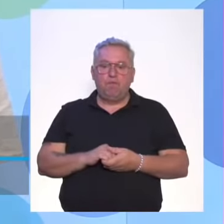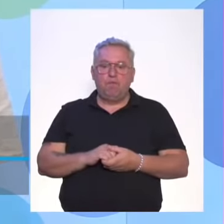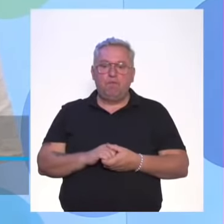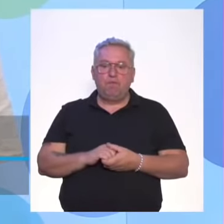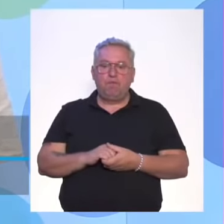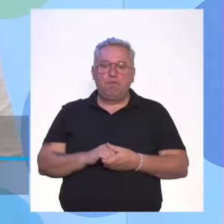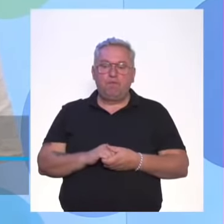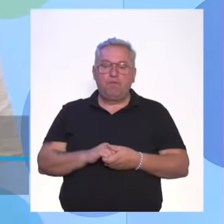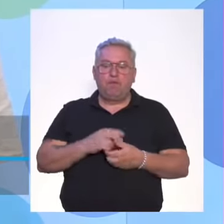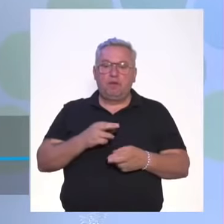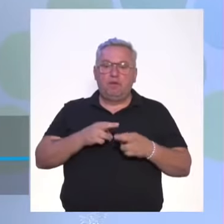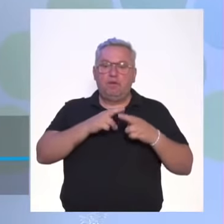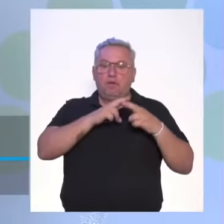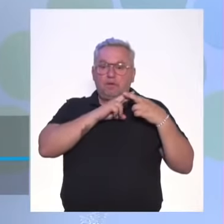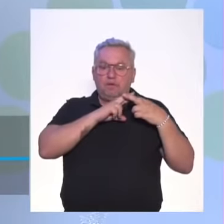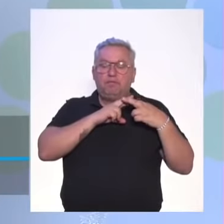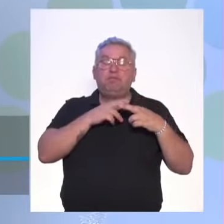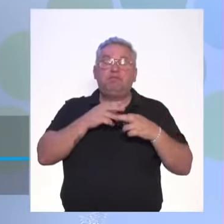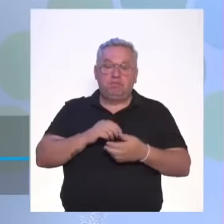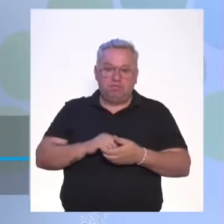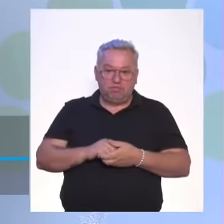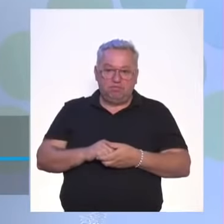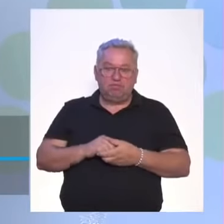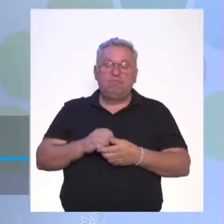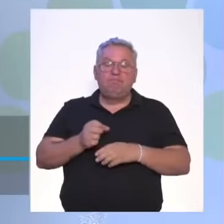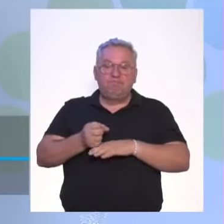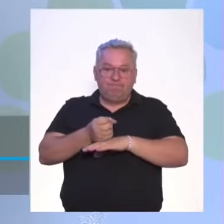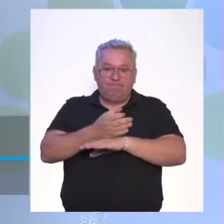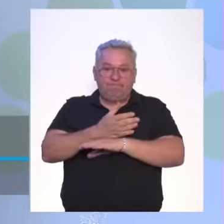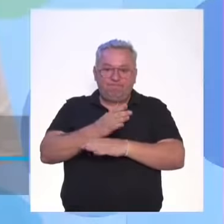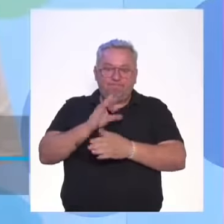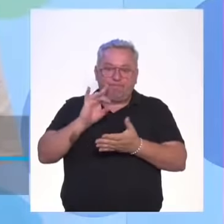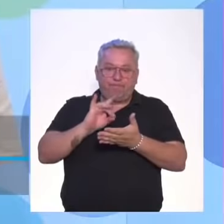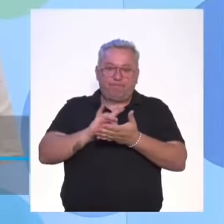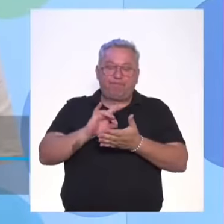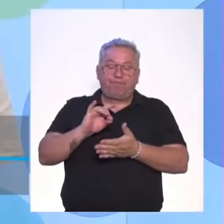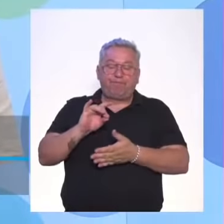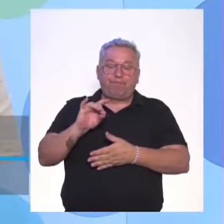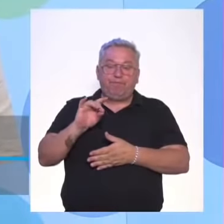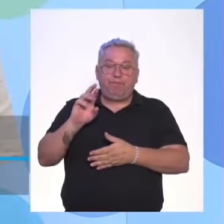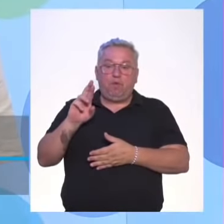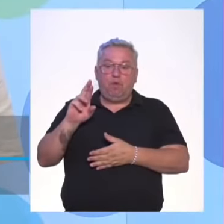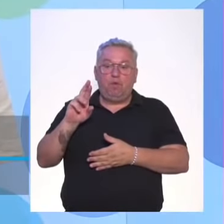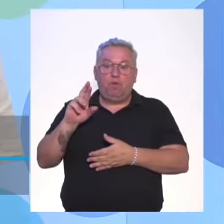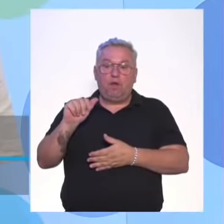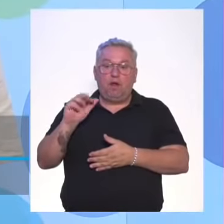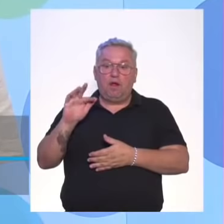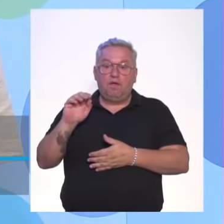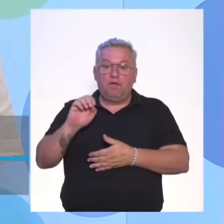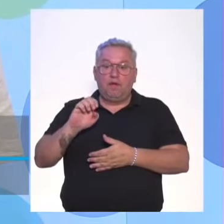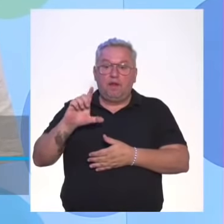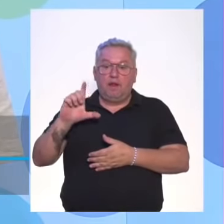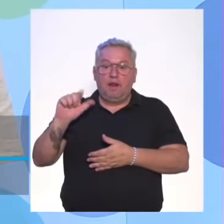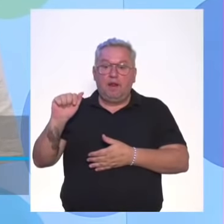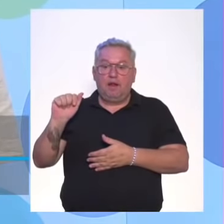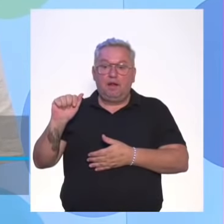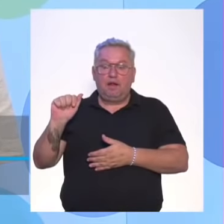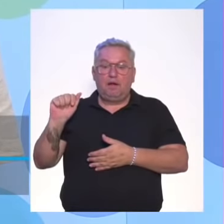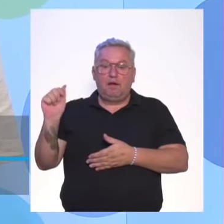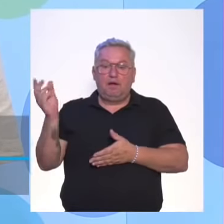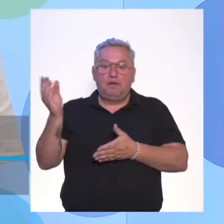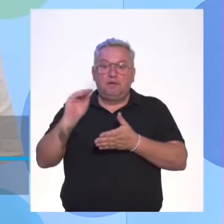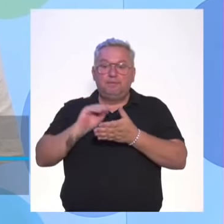relacionamento exatamente responsabilidade afetiva o aluno Rafael coloca assim aluna Rafaela eu acho